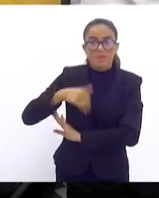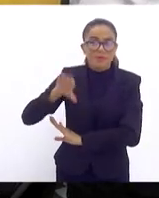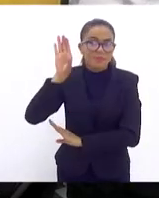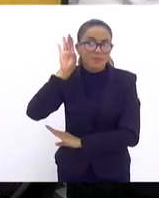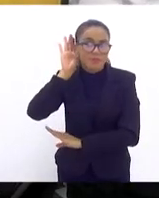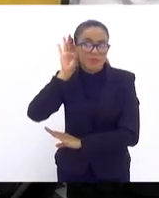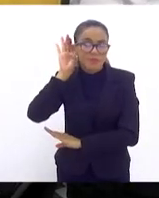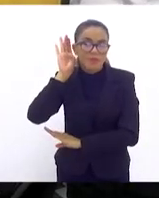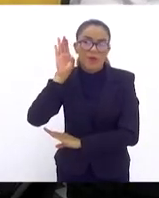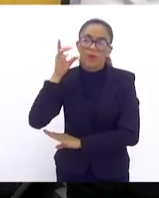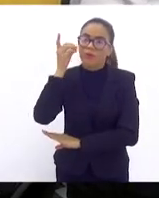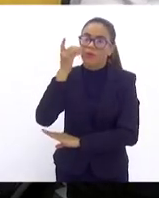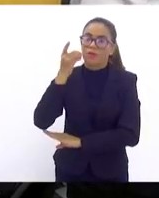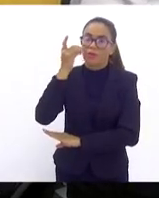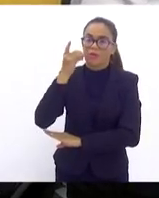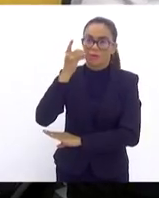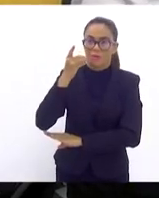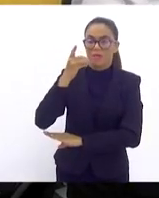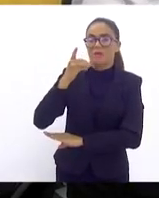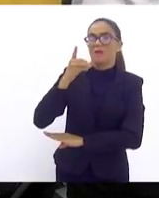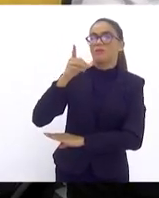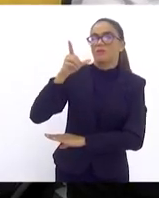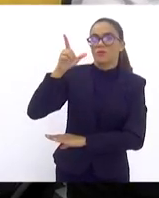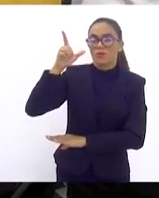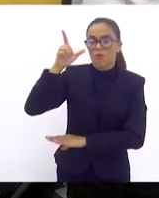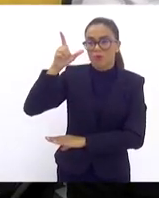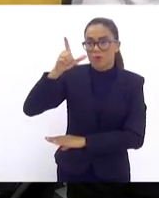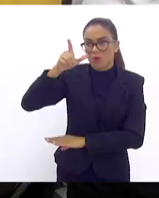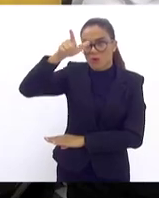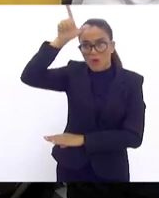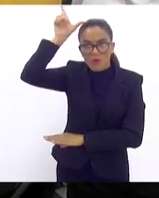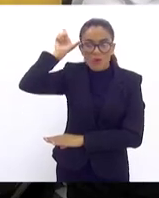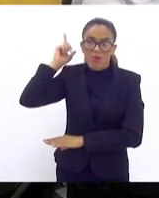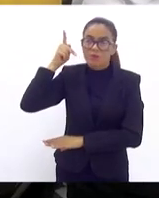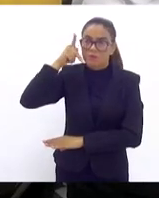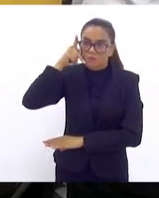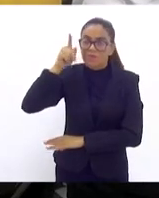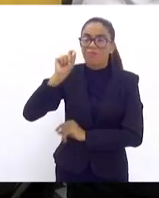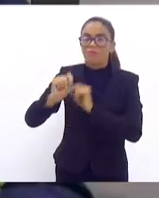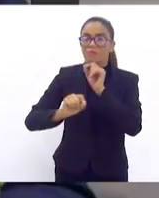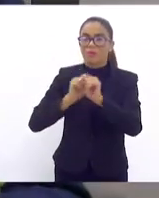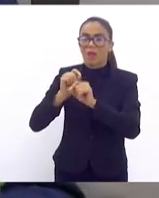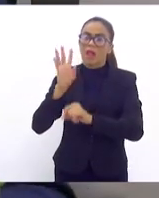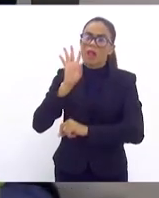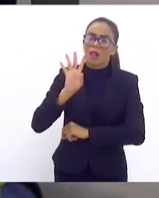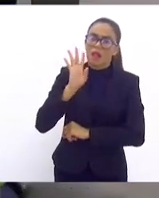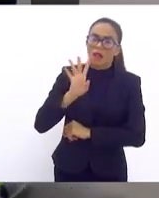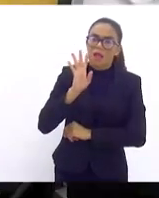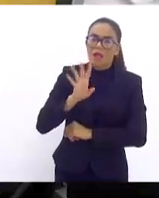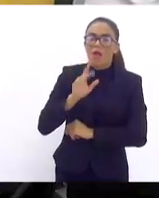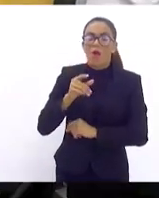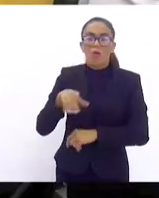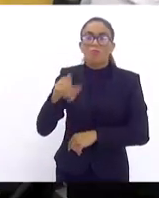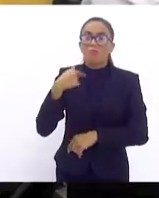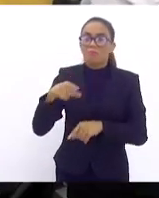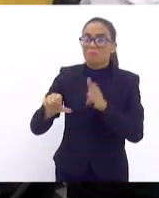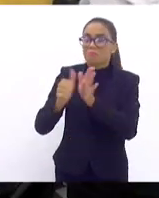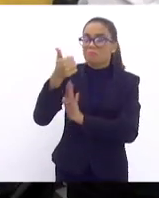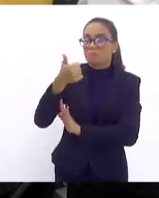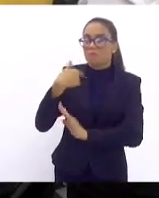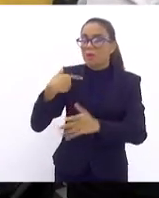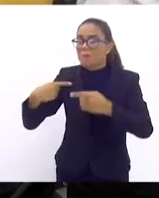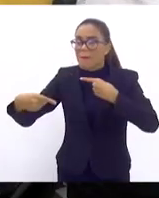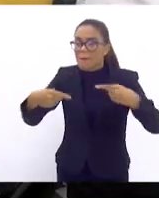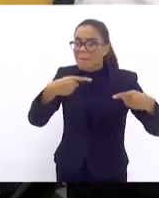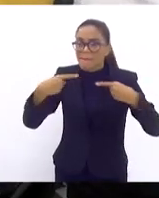Luiz Paulo, como membro dessa comissão, acho que seria bacana escutá-lo primeiro. Vamos promover o debate, o projeto está em discussão para